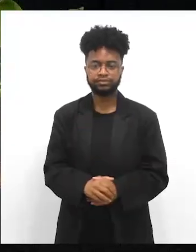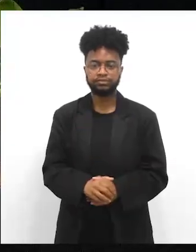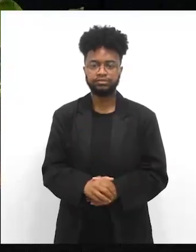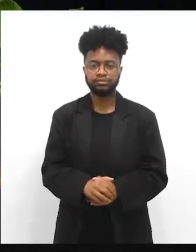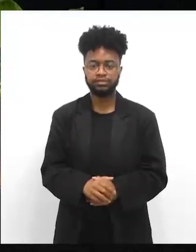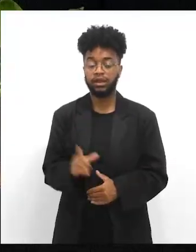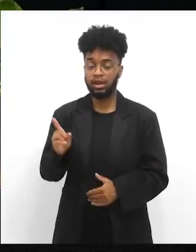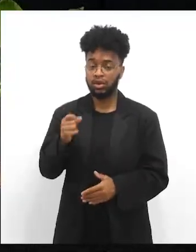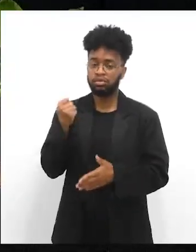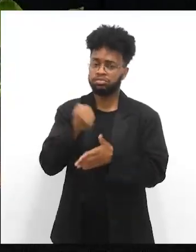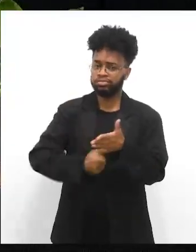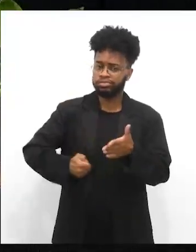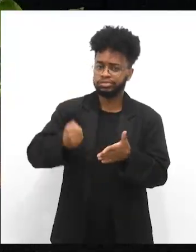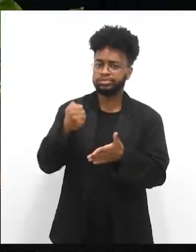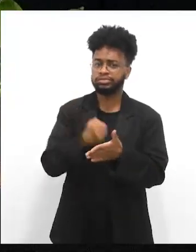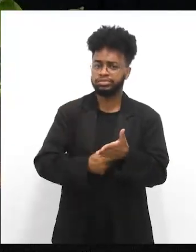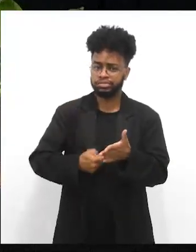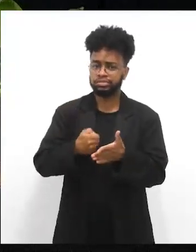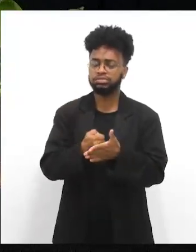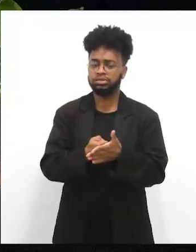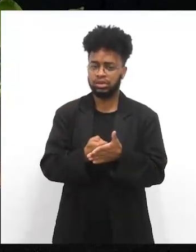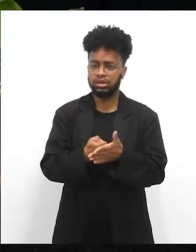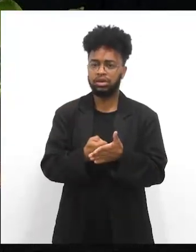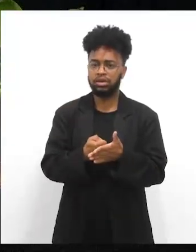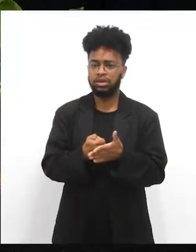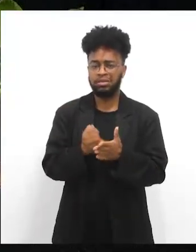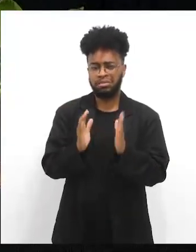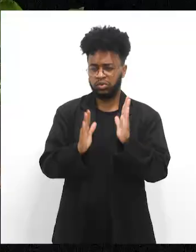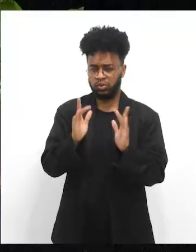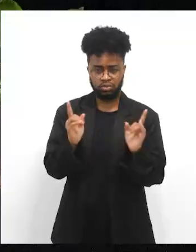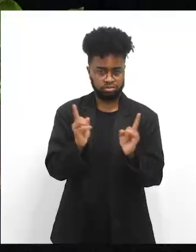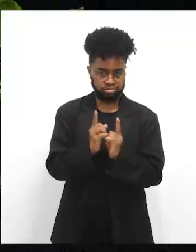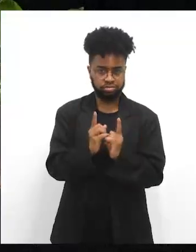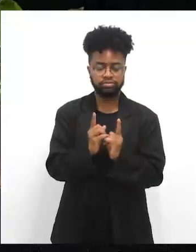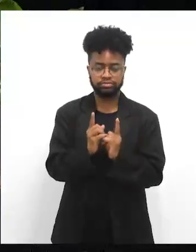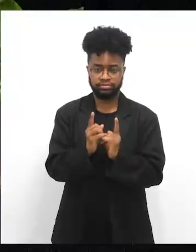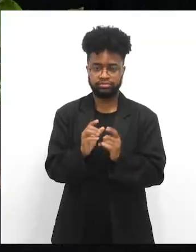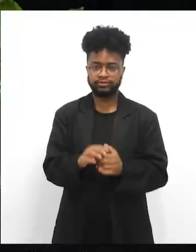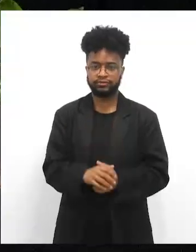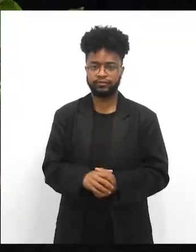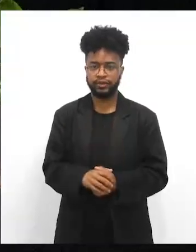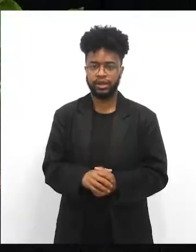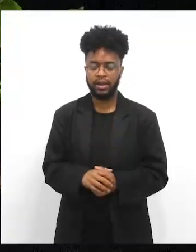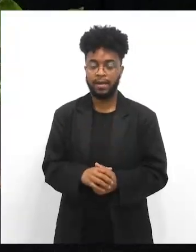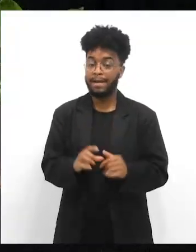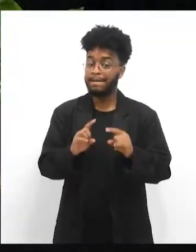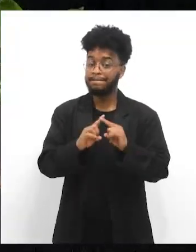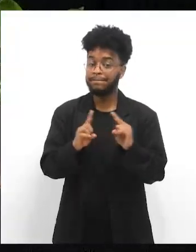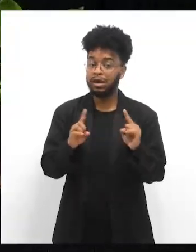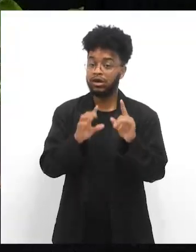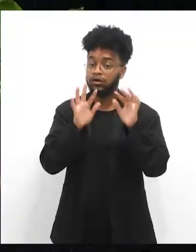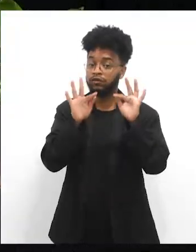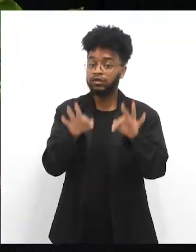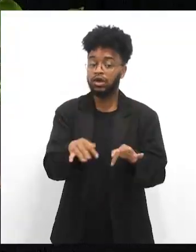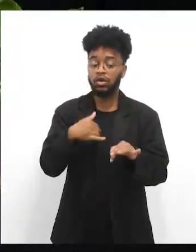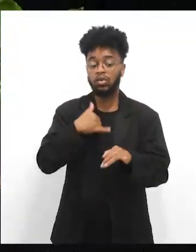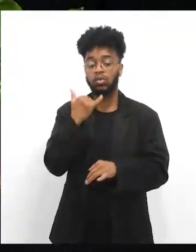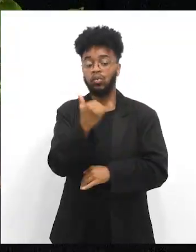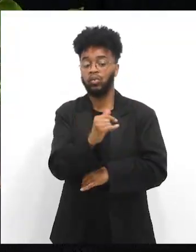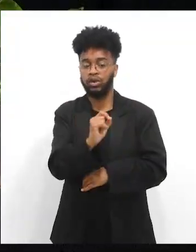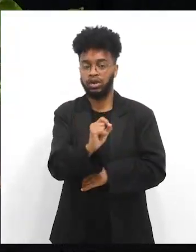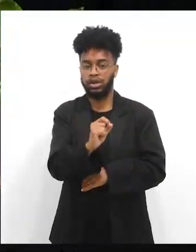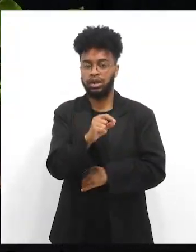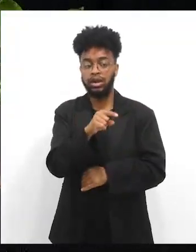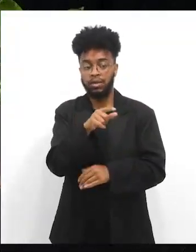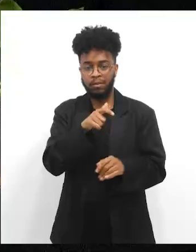ver com aquele caroço. Ele lutou durante pouco tempo, mas no final, aí que eu